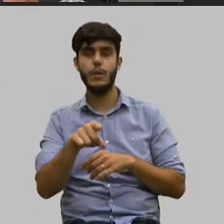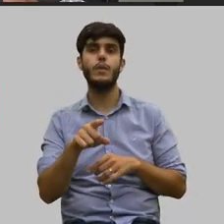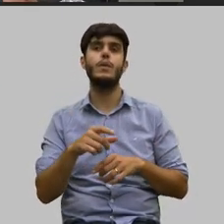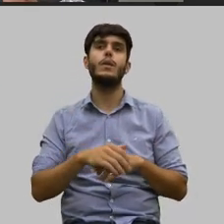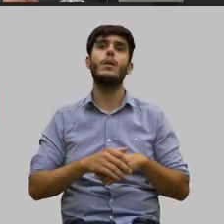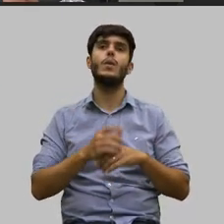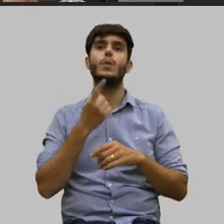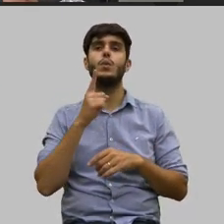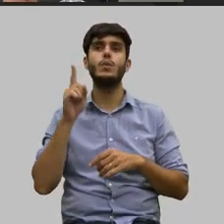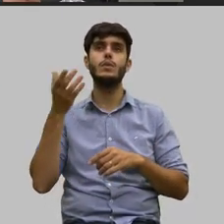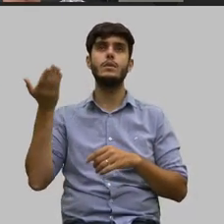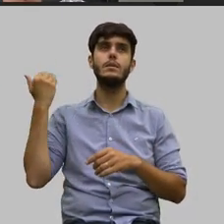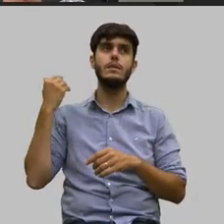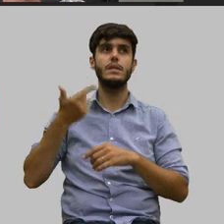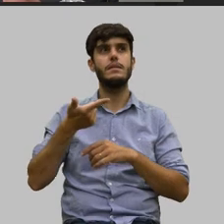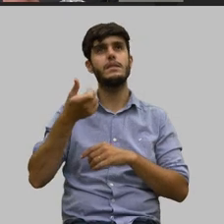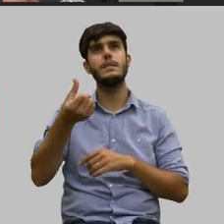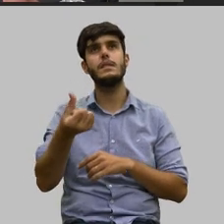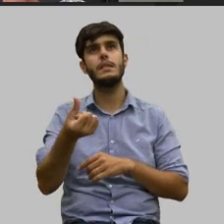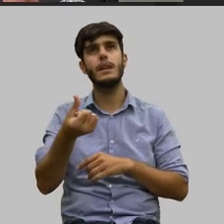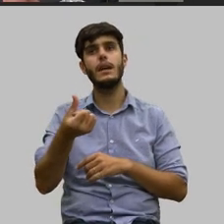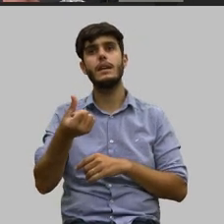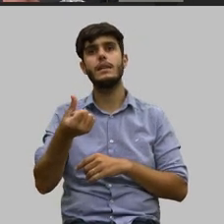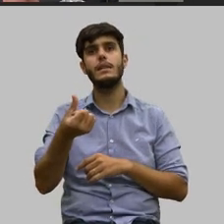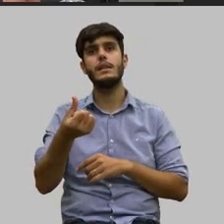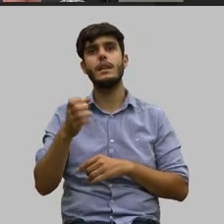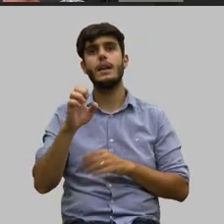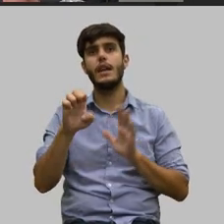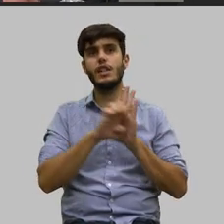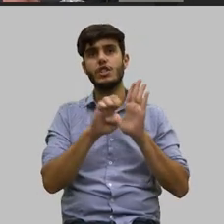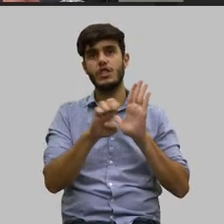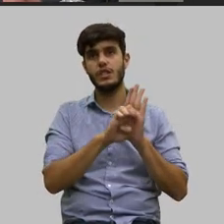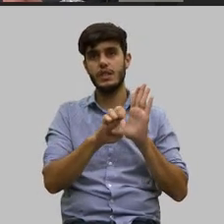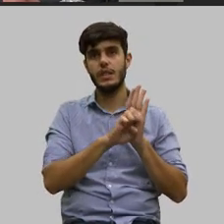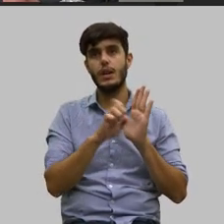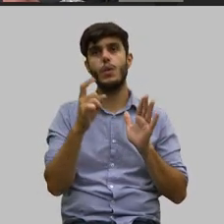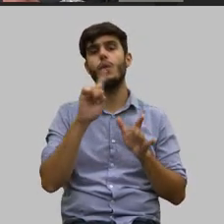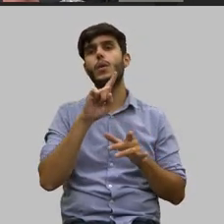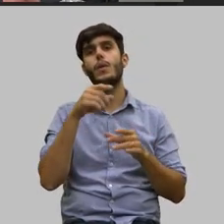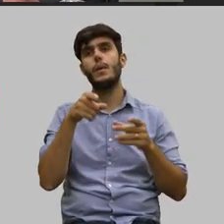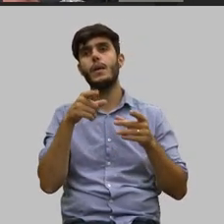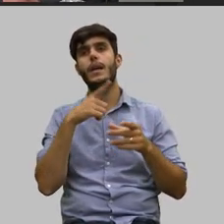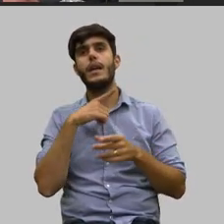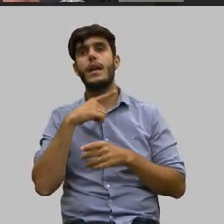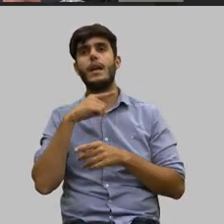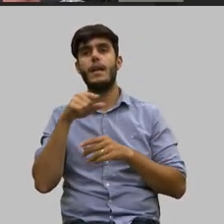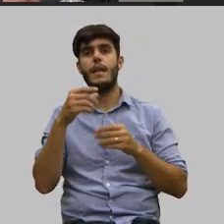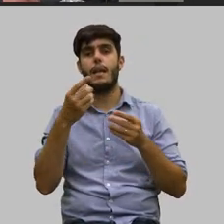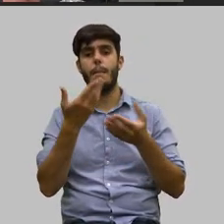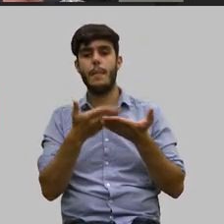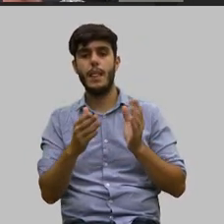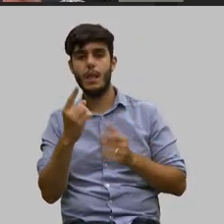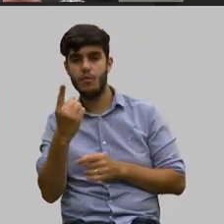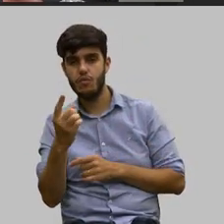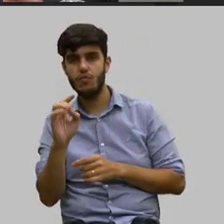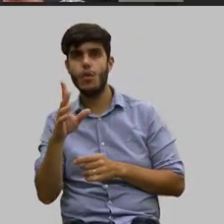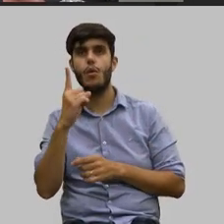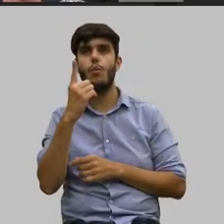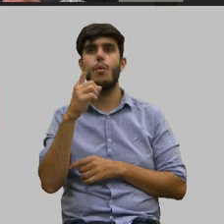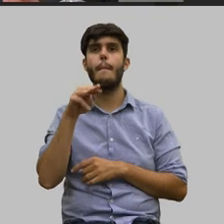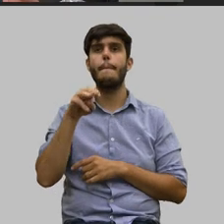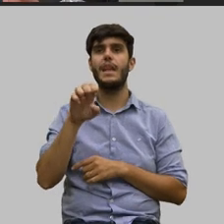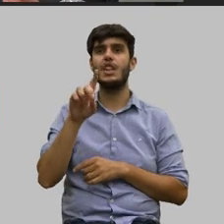do edital de 26 eh nenhum excedente convocado apenas um por medida judicial